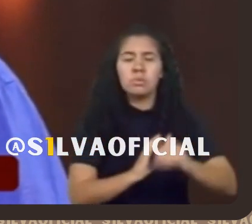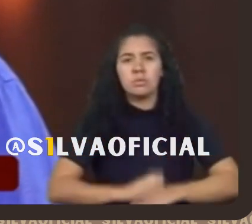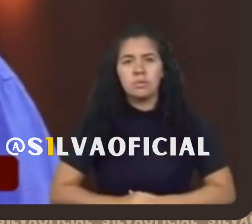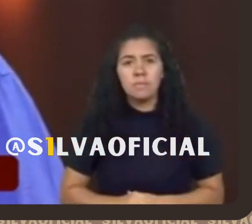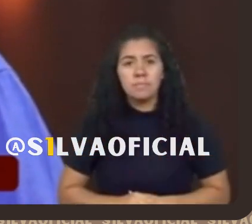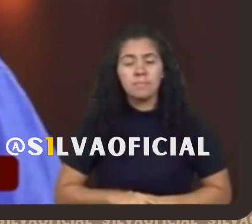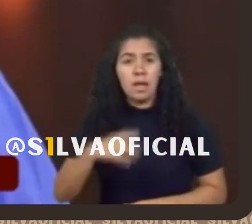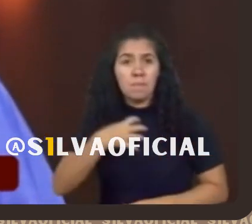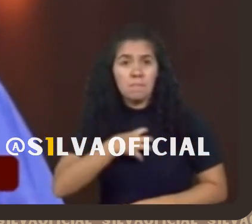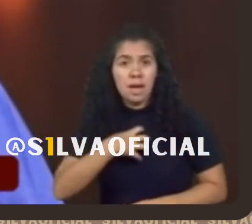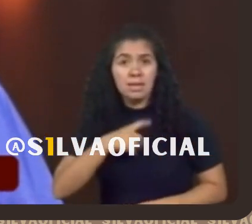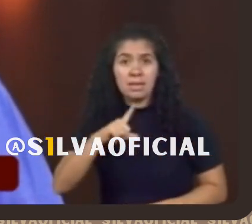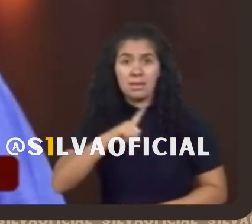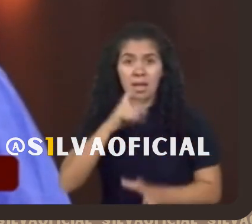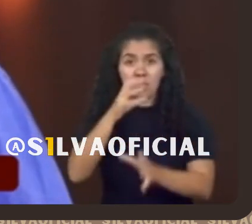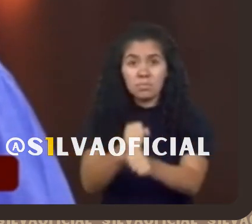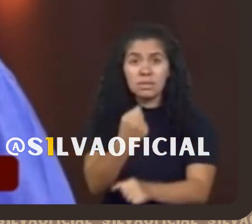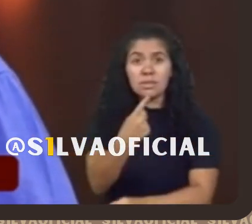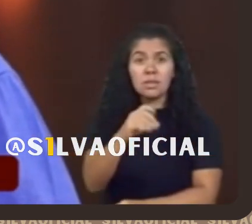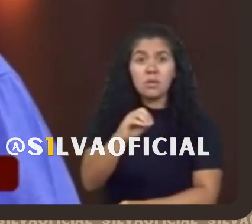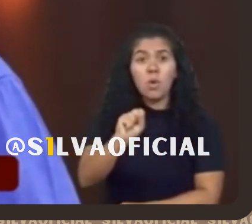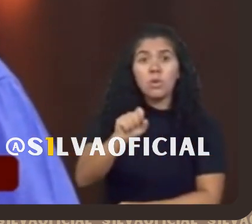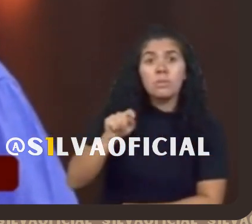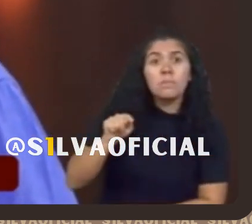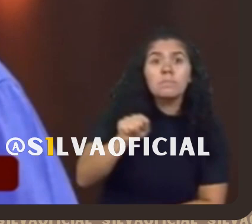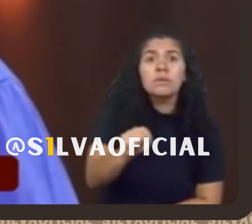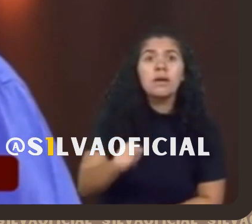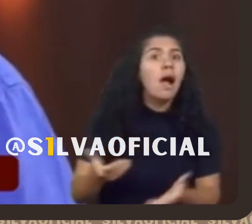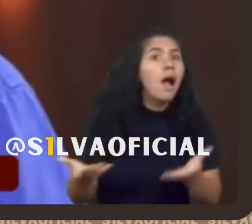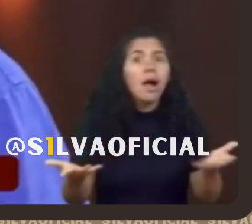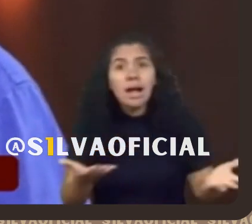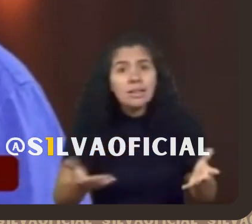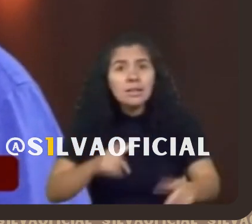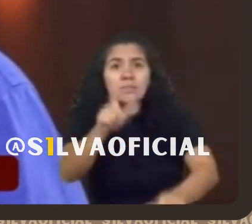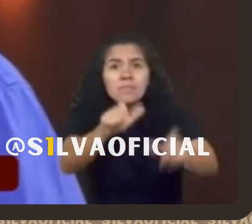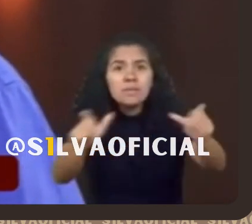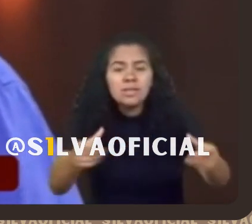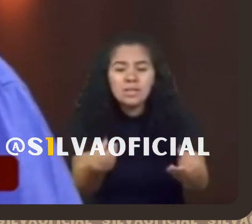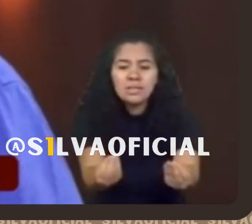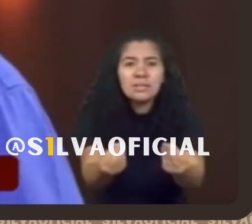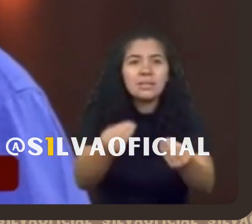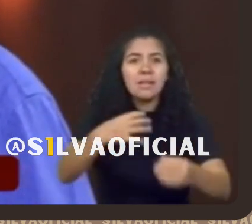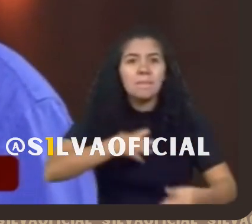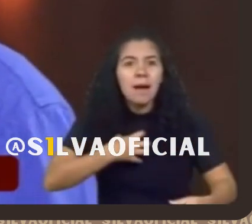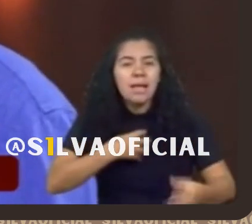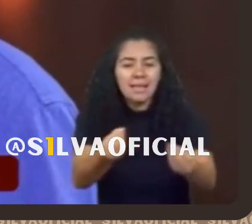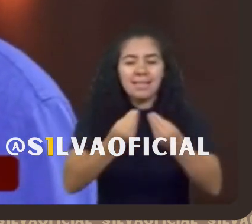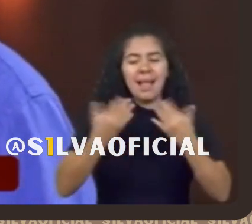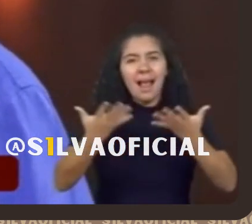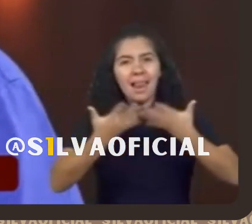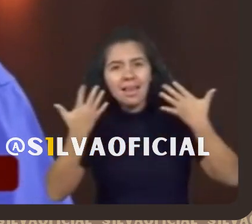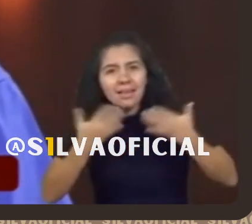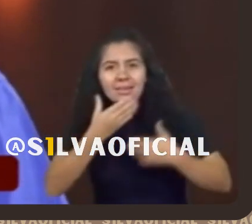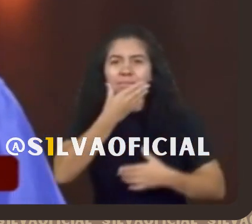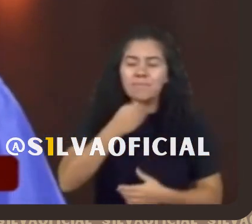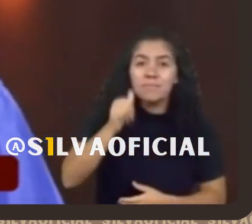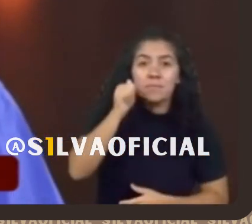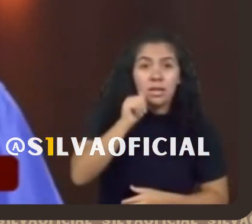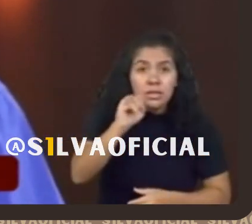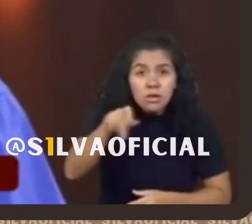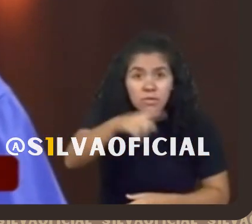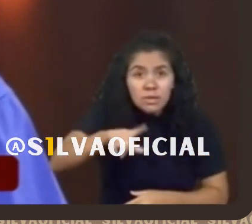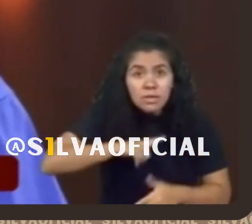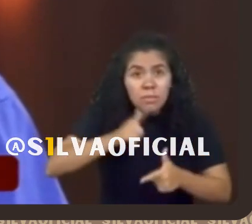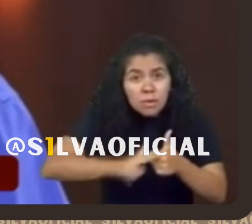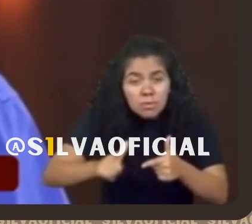108.000 Cadê a nossa baianidade a nossa alegria das nossas meninas do nossos meninos gente se vocês estão com problema de dívida procura a